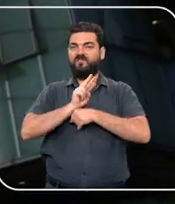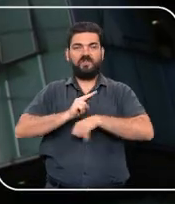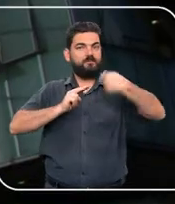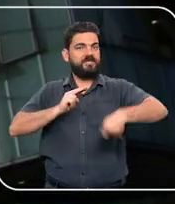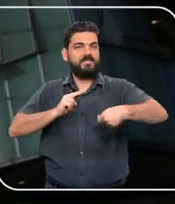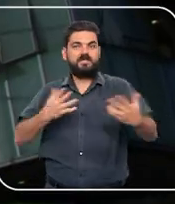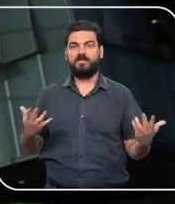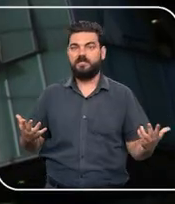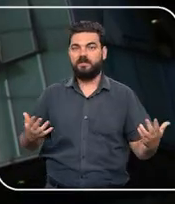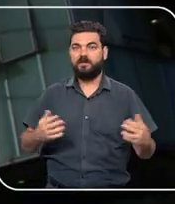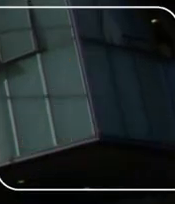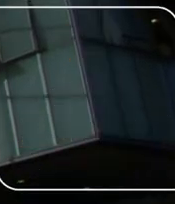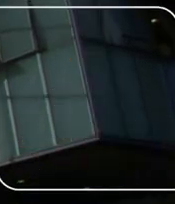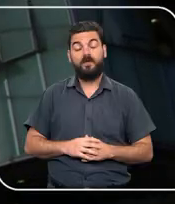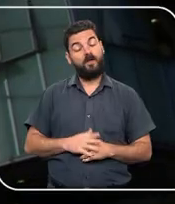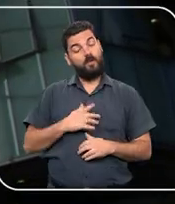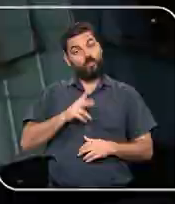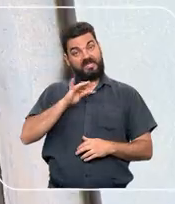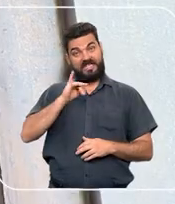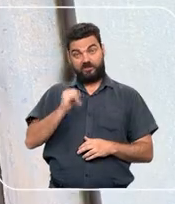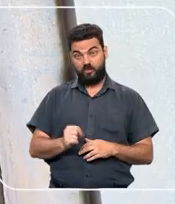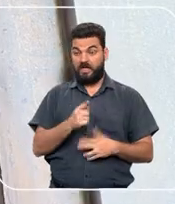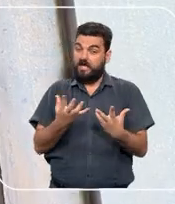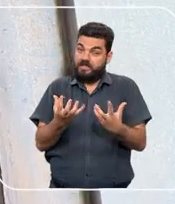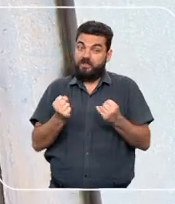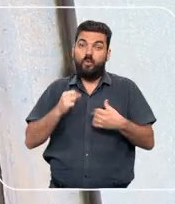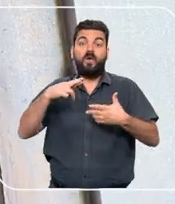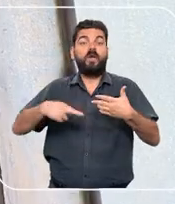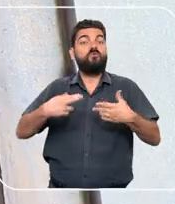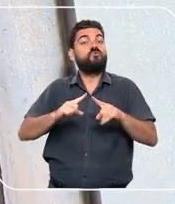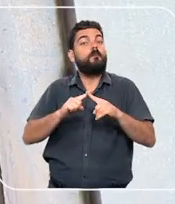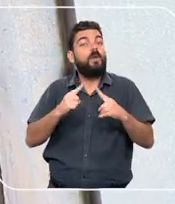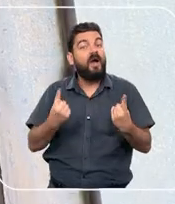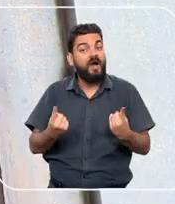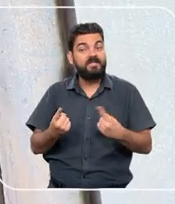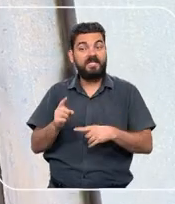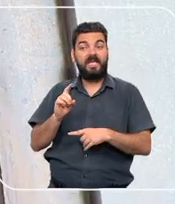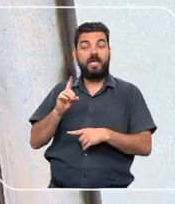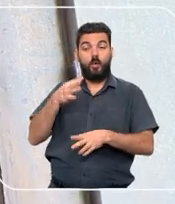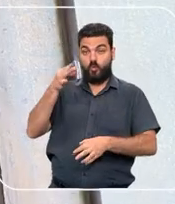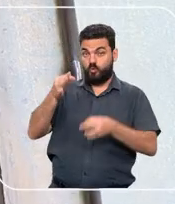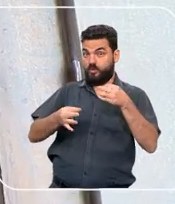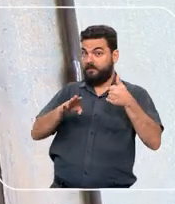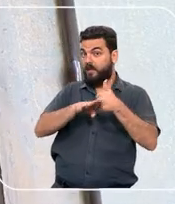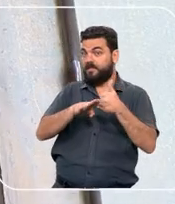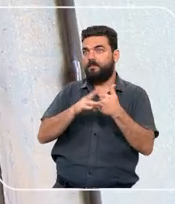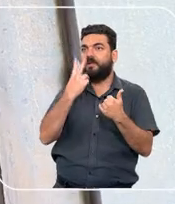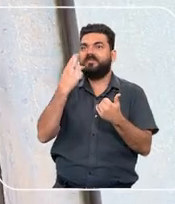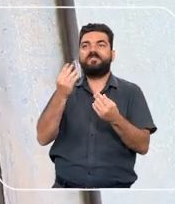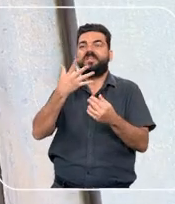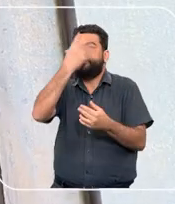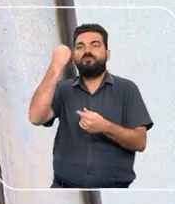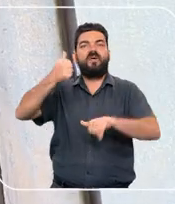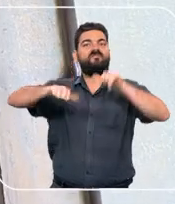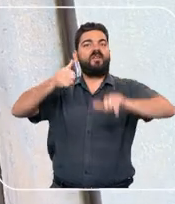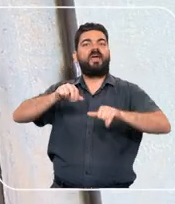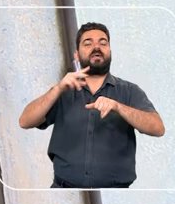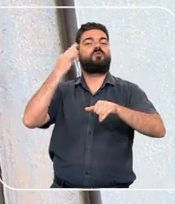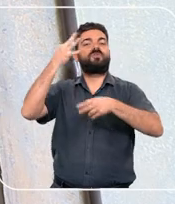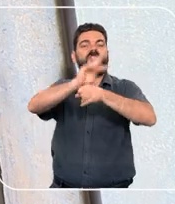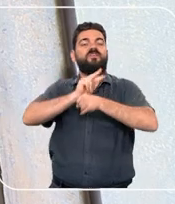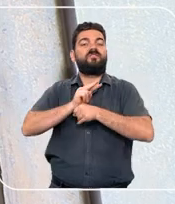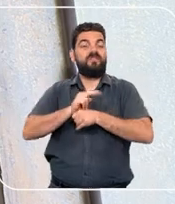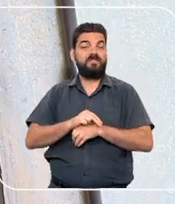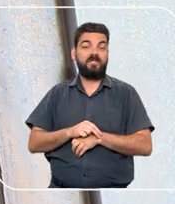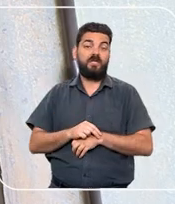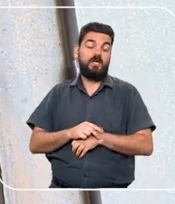direito a ampla defesa foi violado o TJ acolheu recurso sob o fundamento de que o juízo singular não teria analisado a